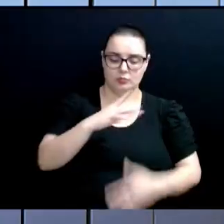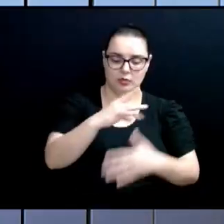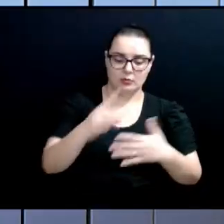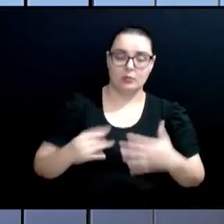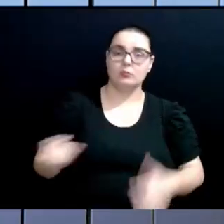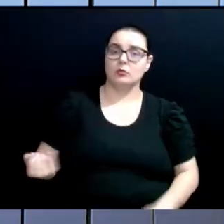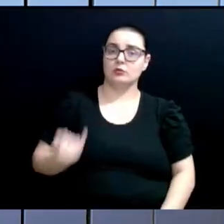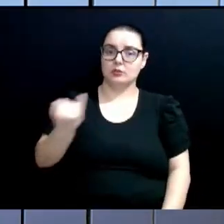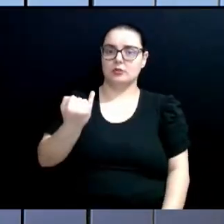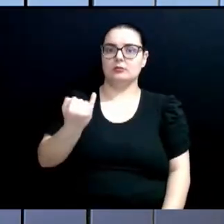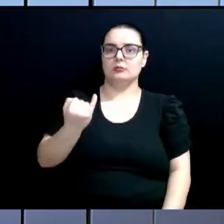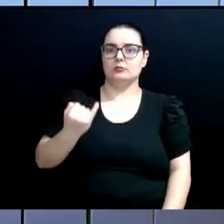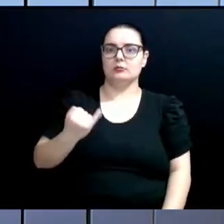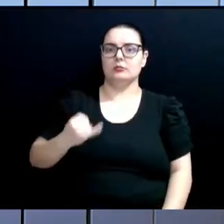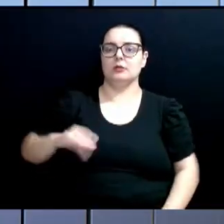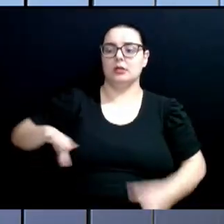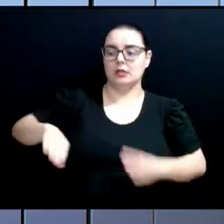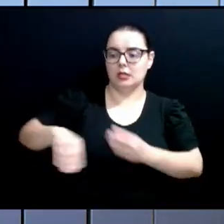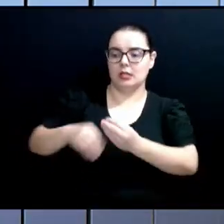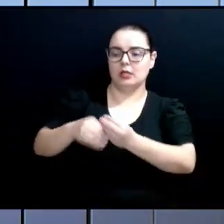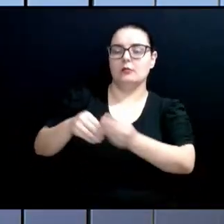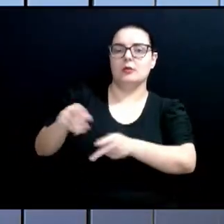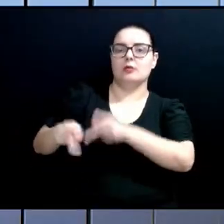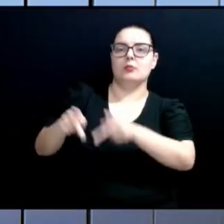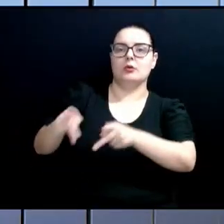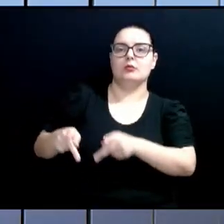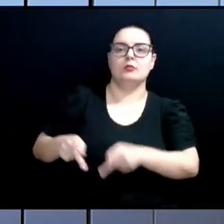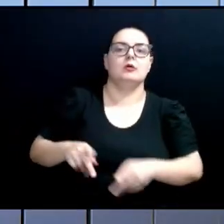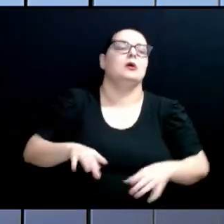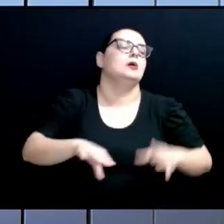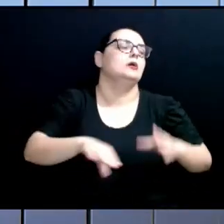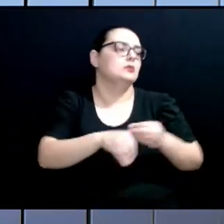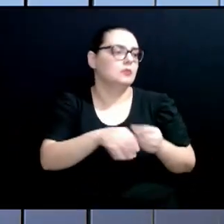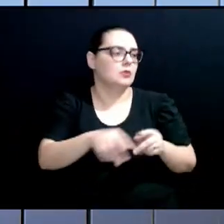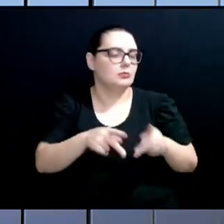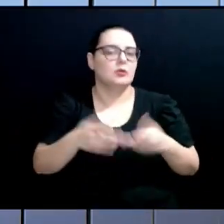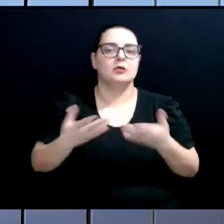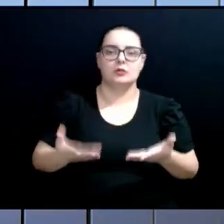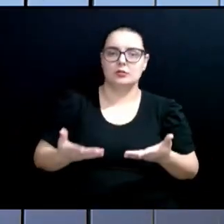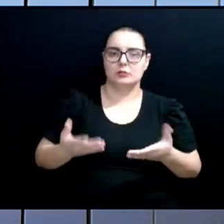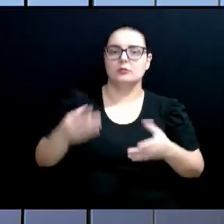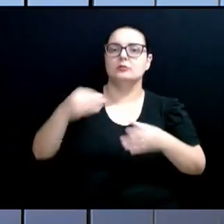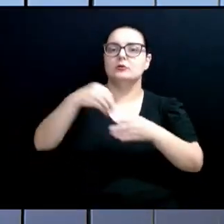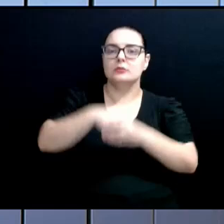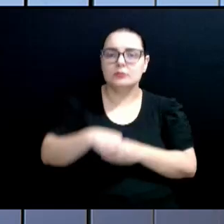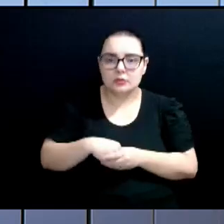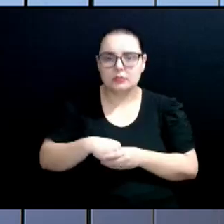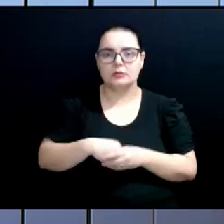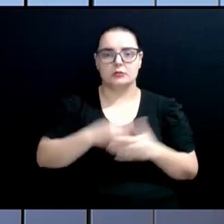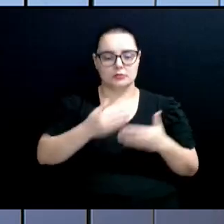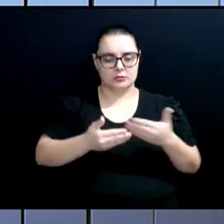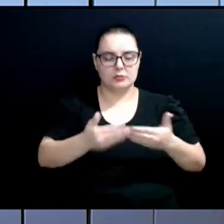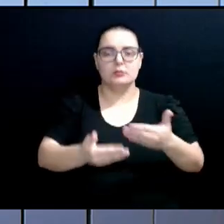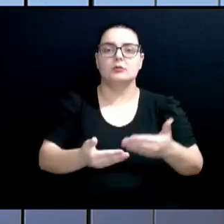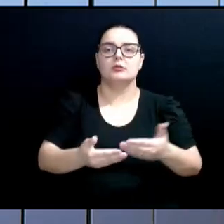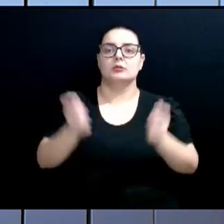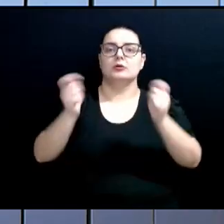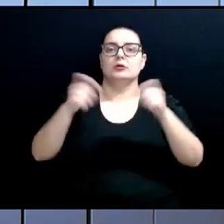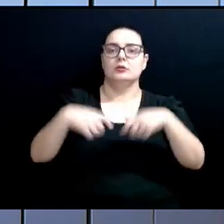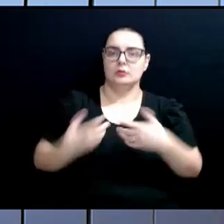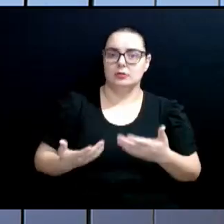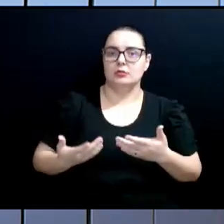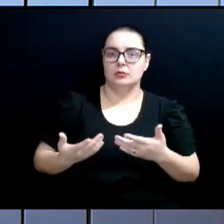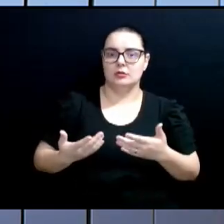emendas populares. Né? As emendas populares, então isso estava presente dentro da possibilidade, né? Me desculpa me alongar